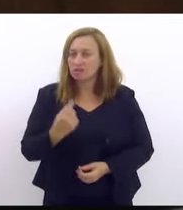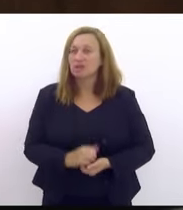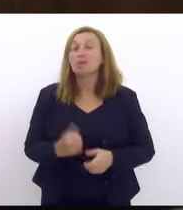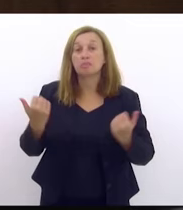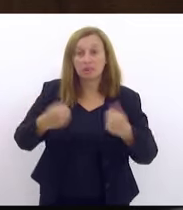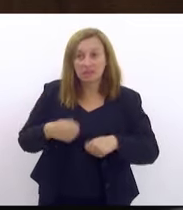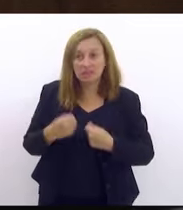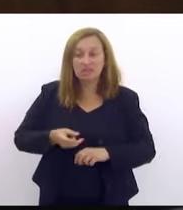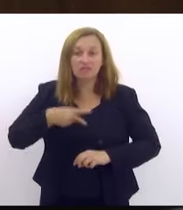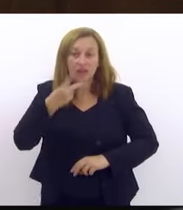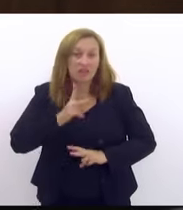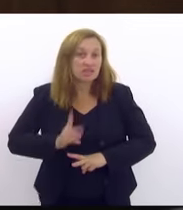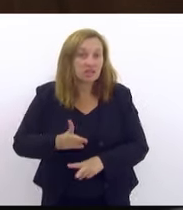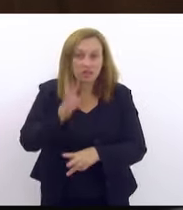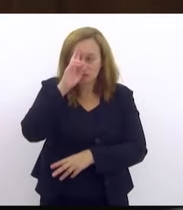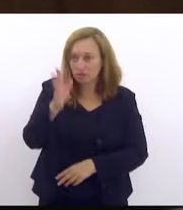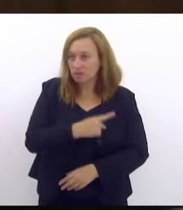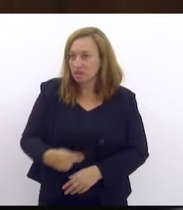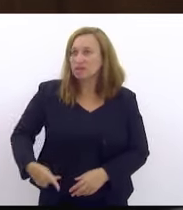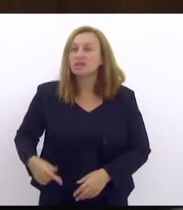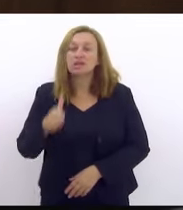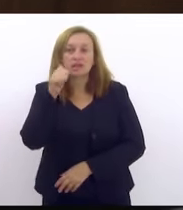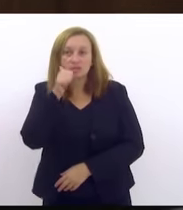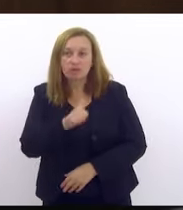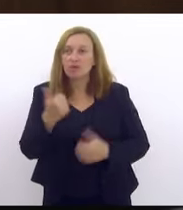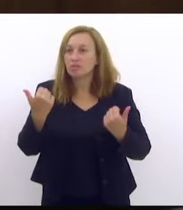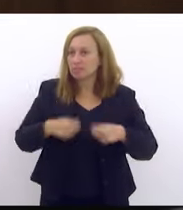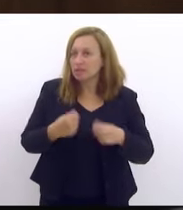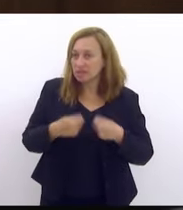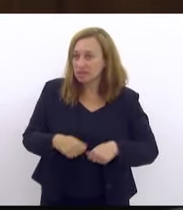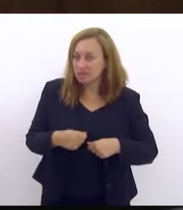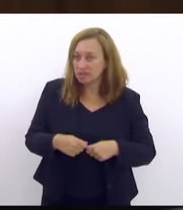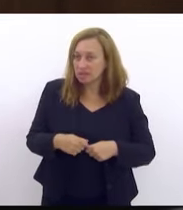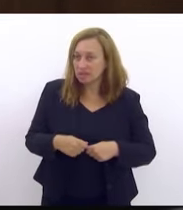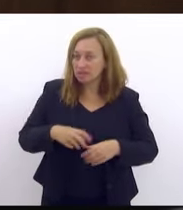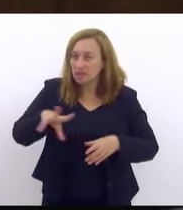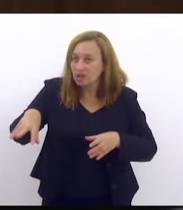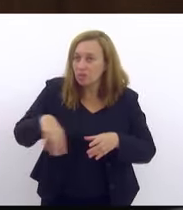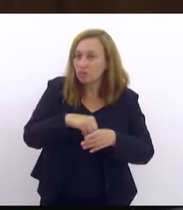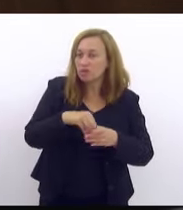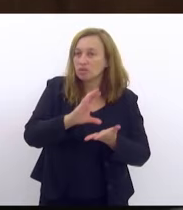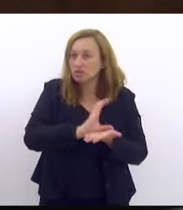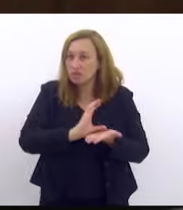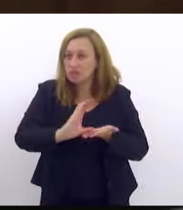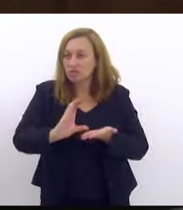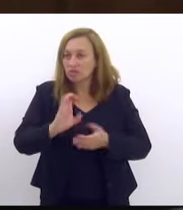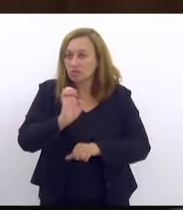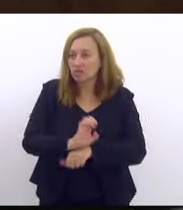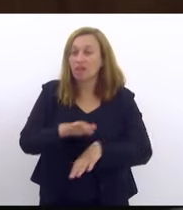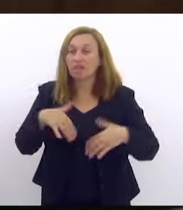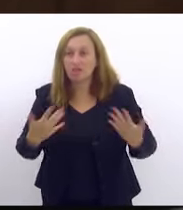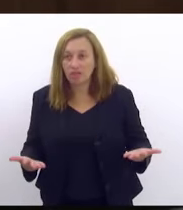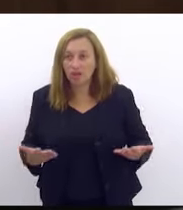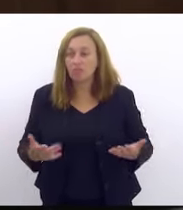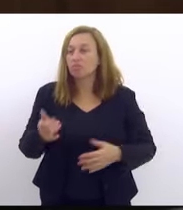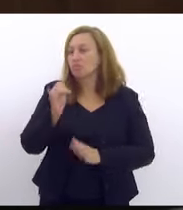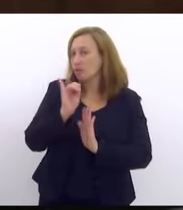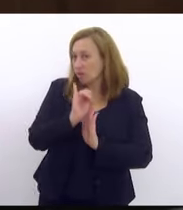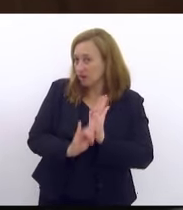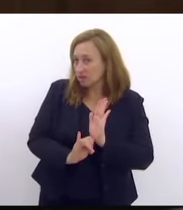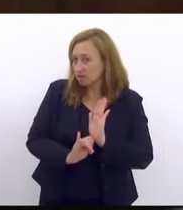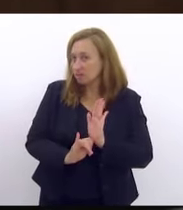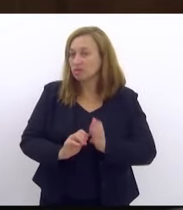precisa falar sempre, senhor presidente, que as mulheres precisam estar no orçamento do Estado. Então, esse é um relatório